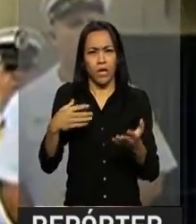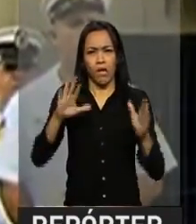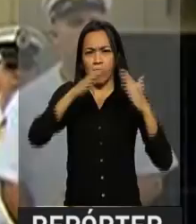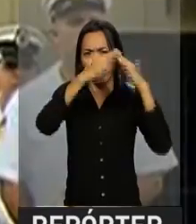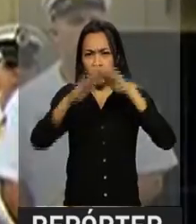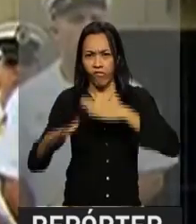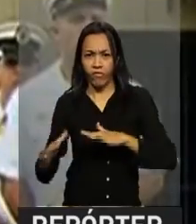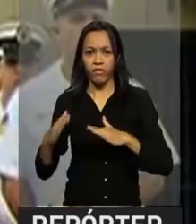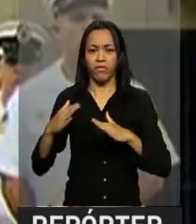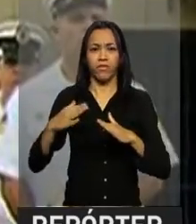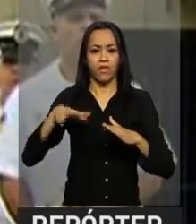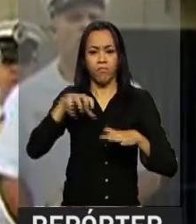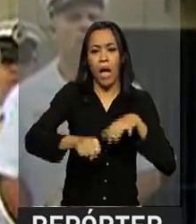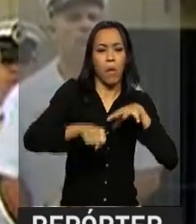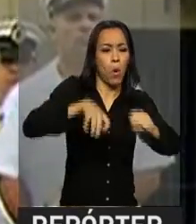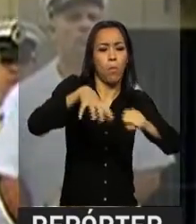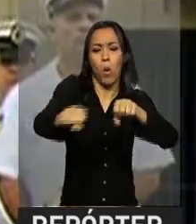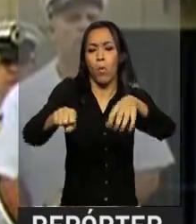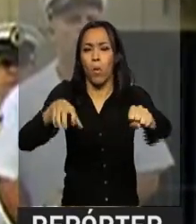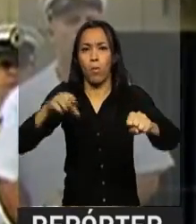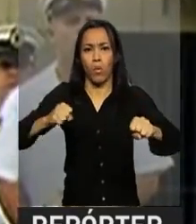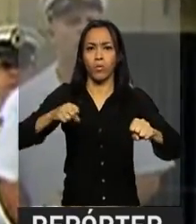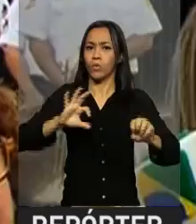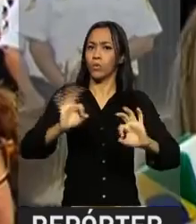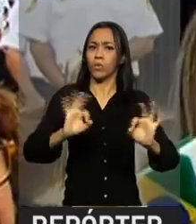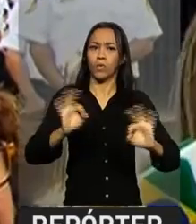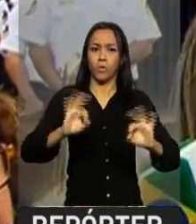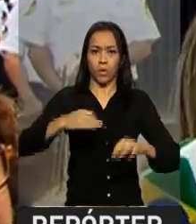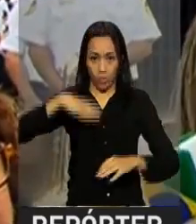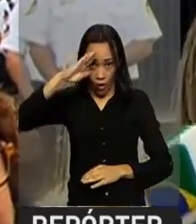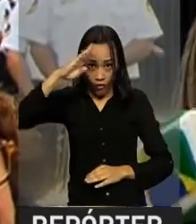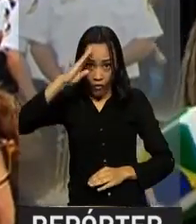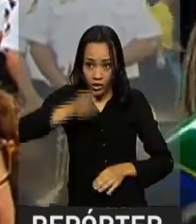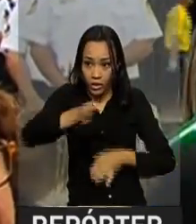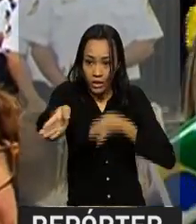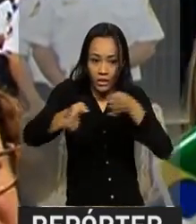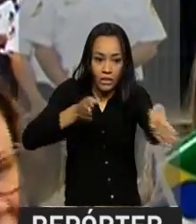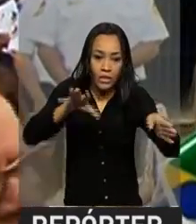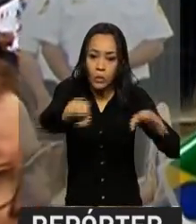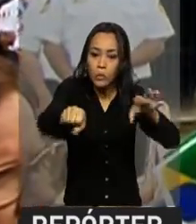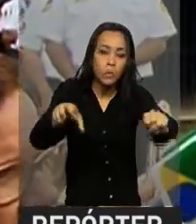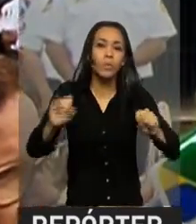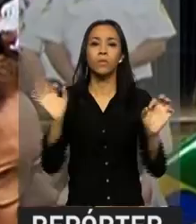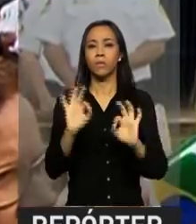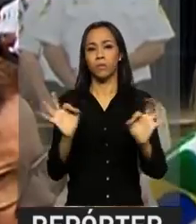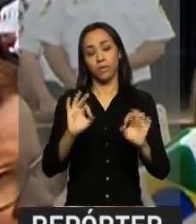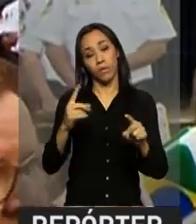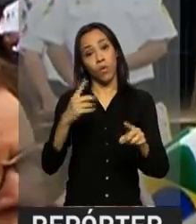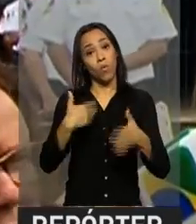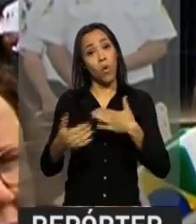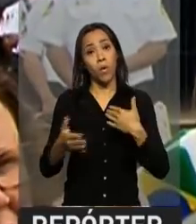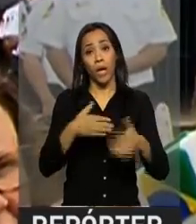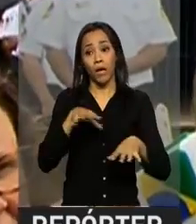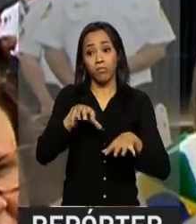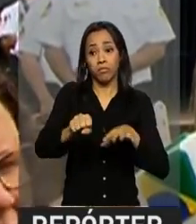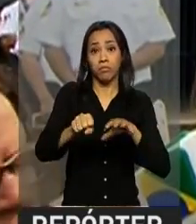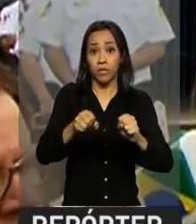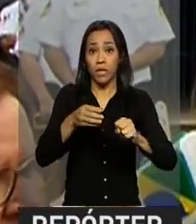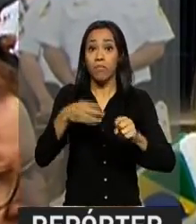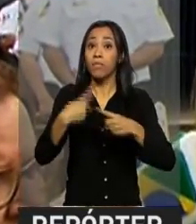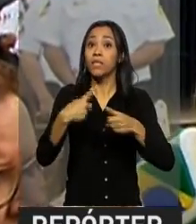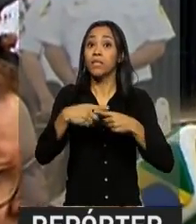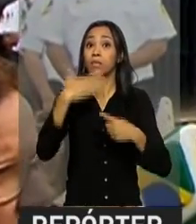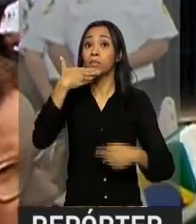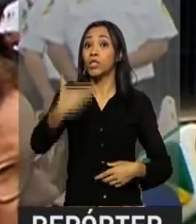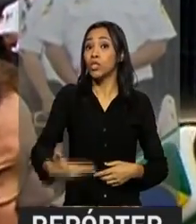favelas durante os Jogos pelas Forças Armadas. Qualquer ocupação depende de uma solicitação do governador do Rio de